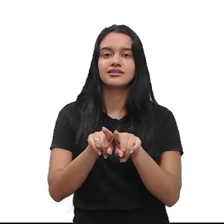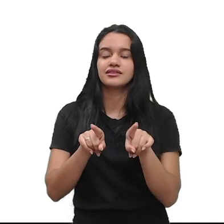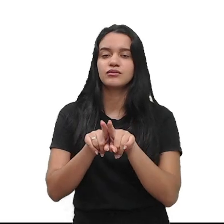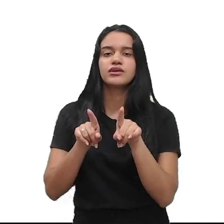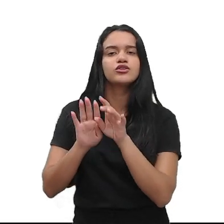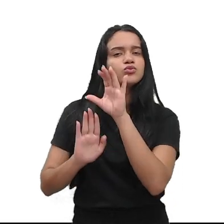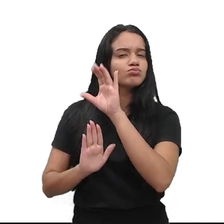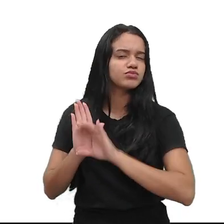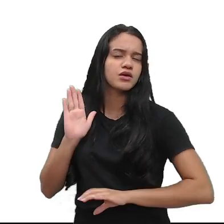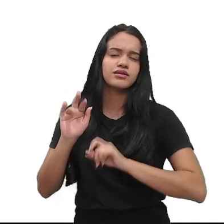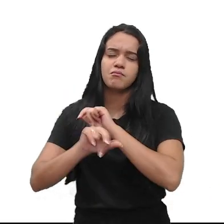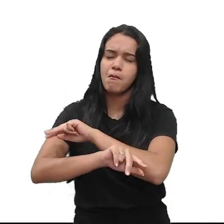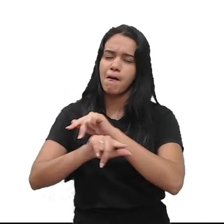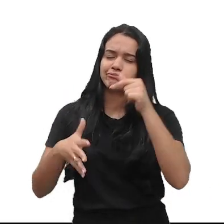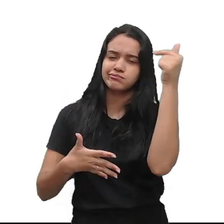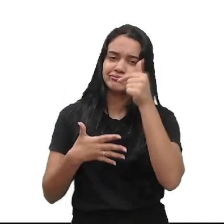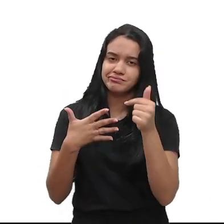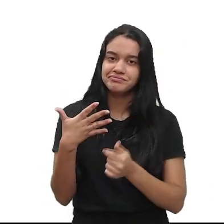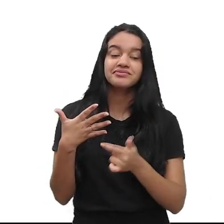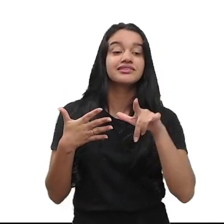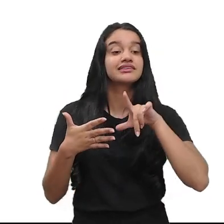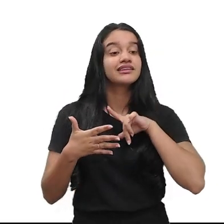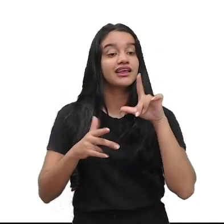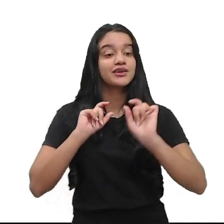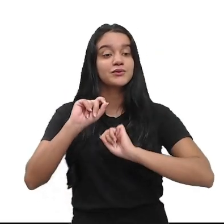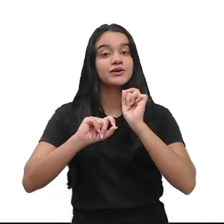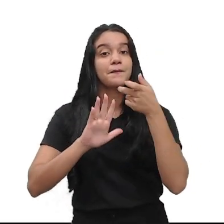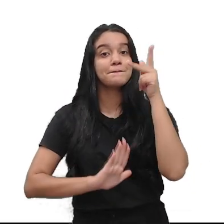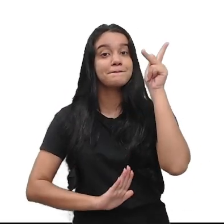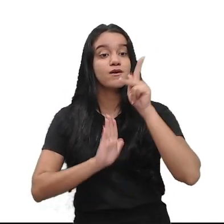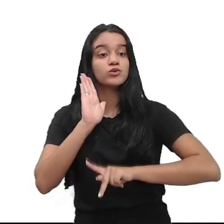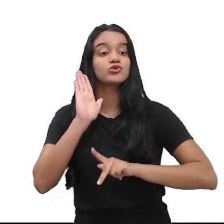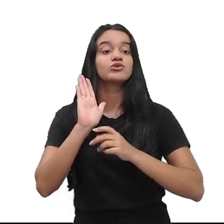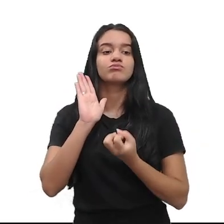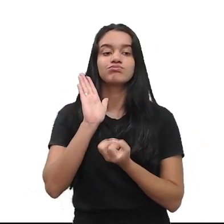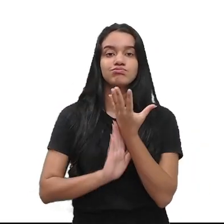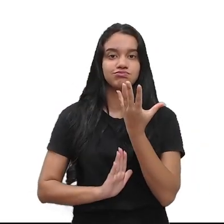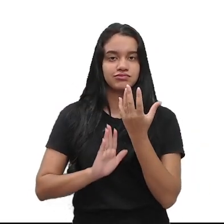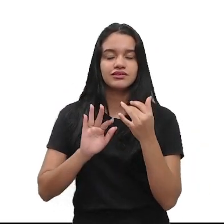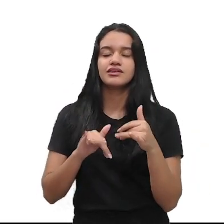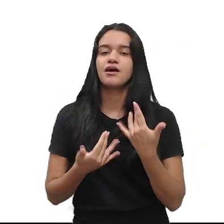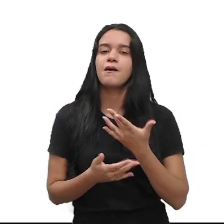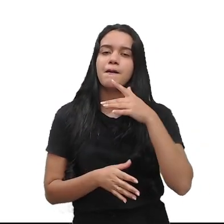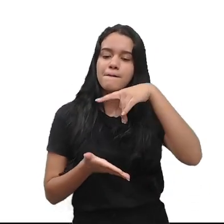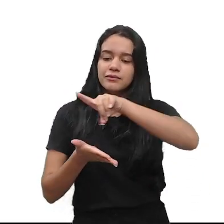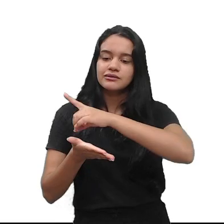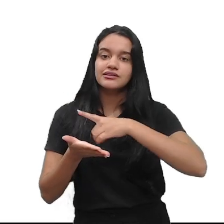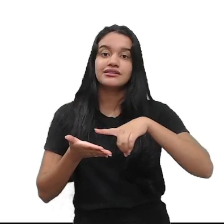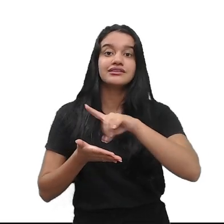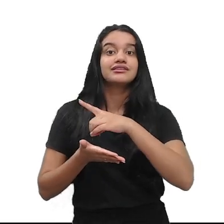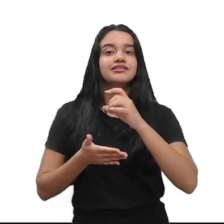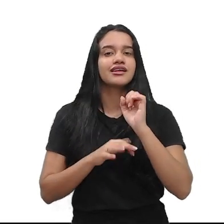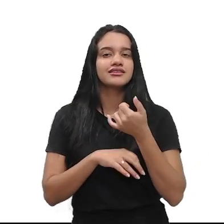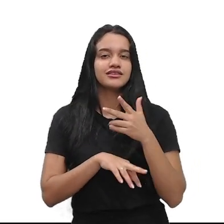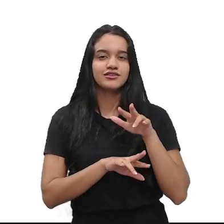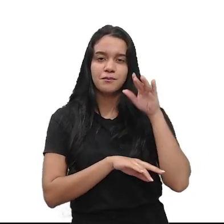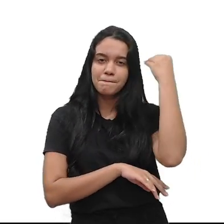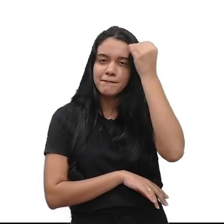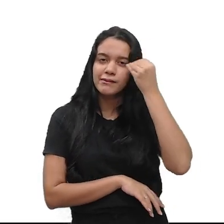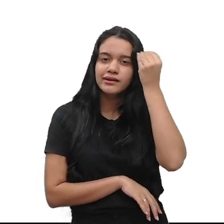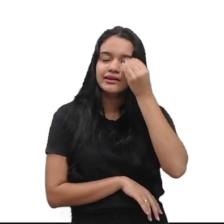currículos e muito mais. Esses templates são projetados por designers experientes e ajudam a criar